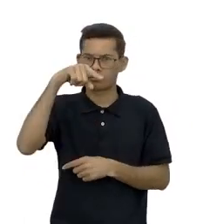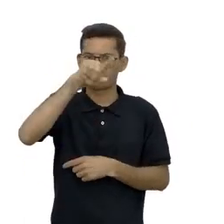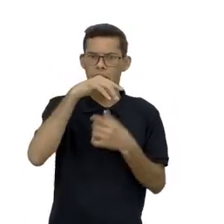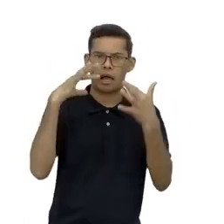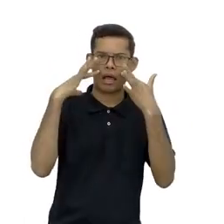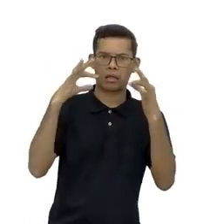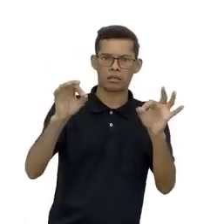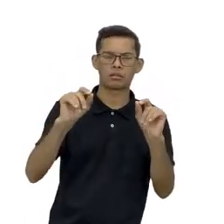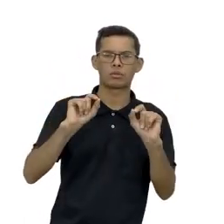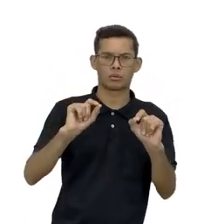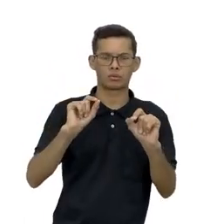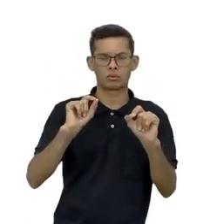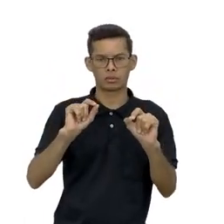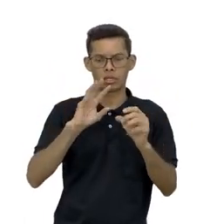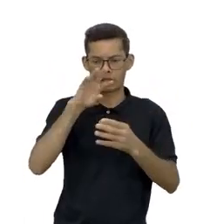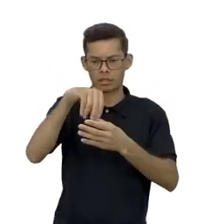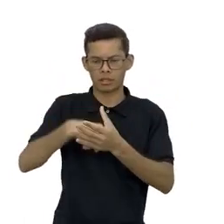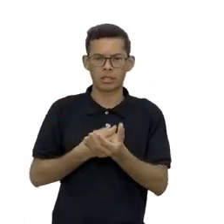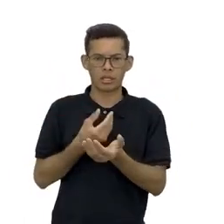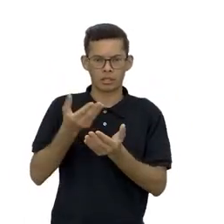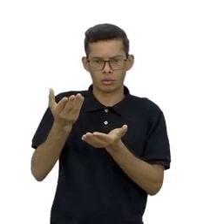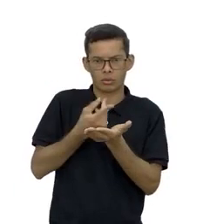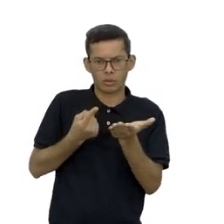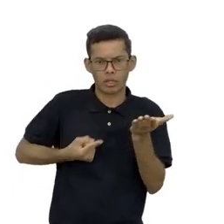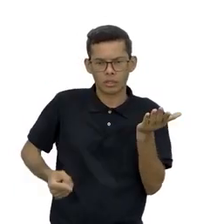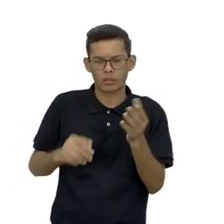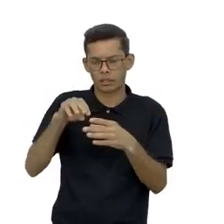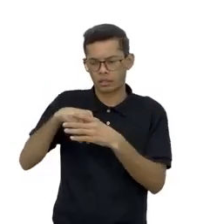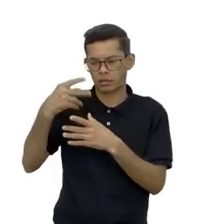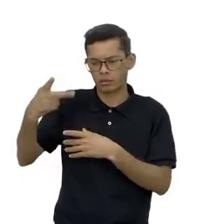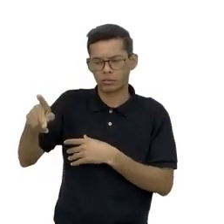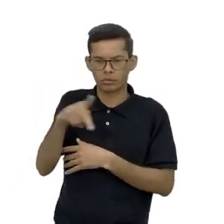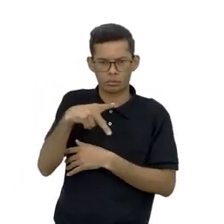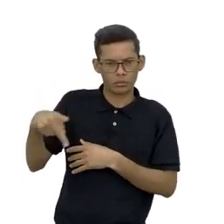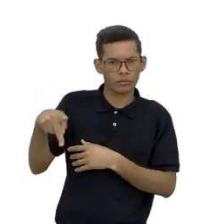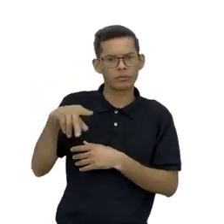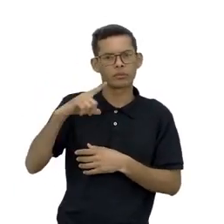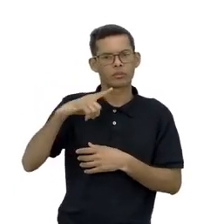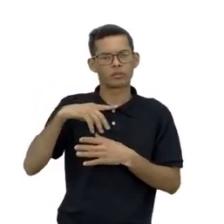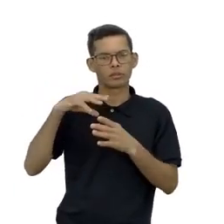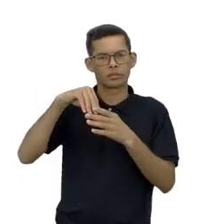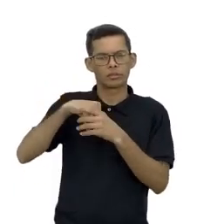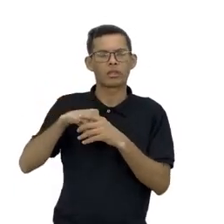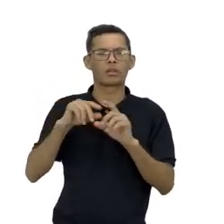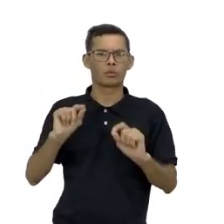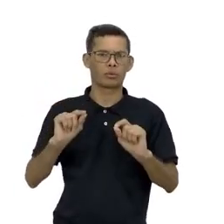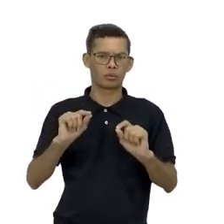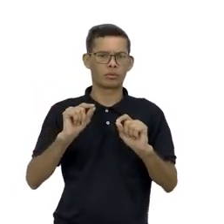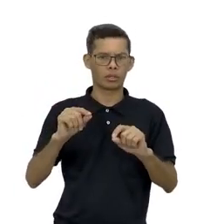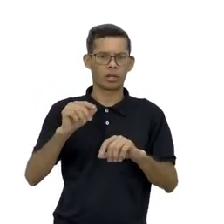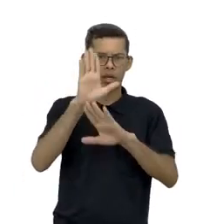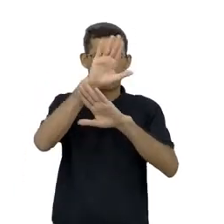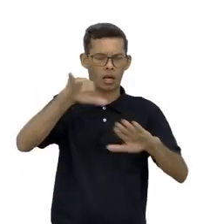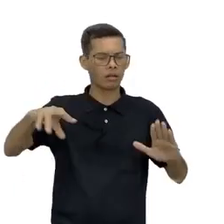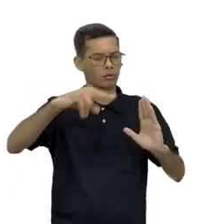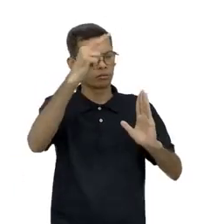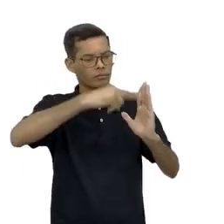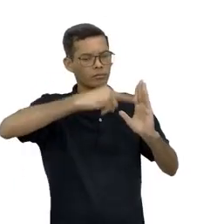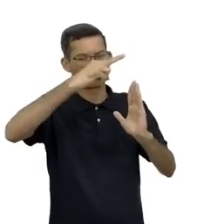que no caderno do professor, né, nós temos aí a leitura dos estudantes,